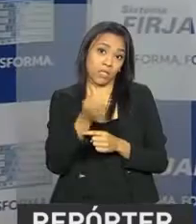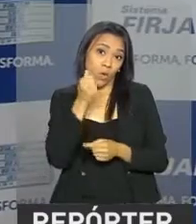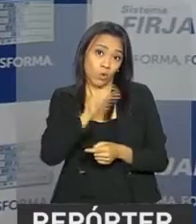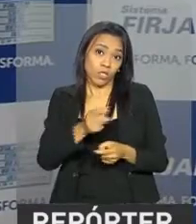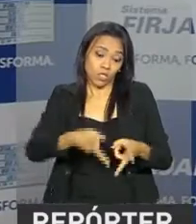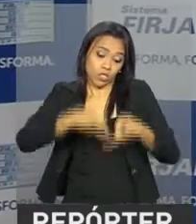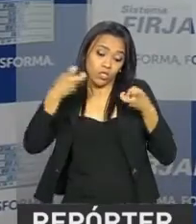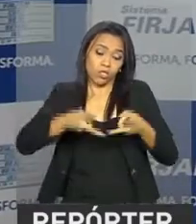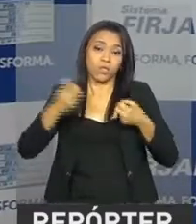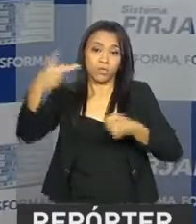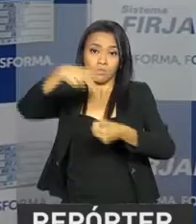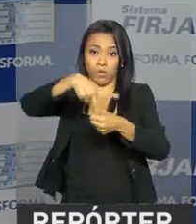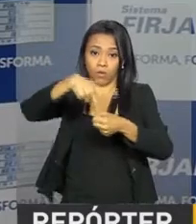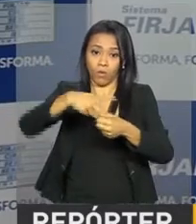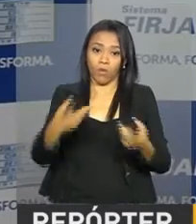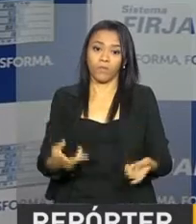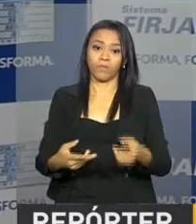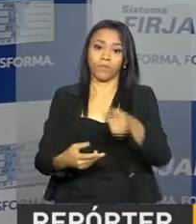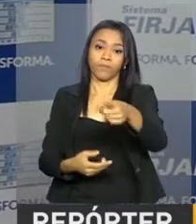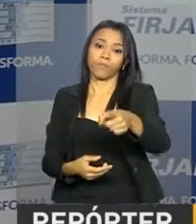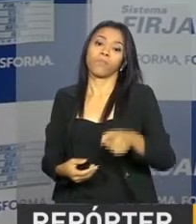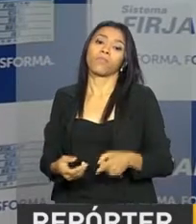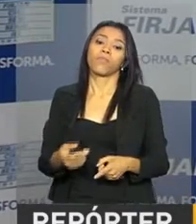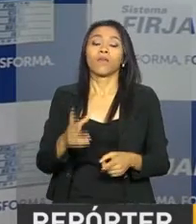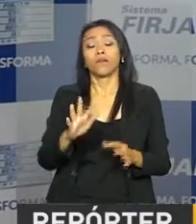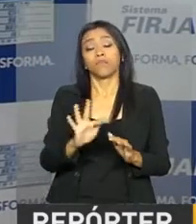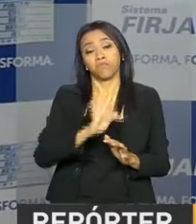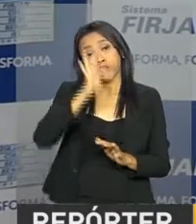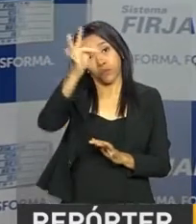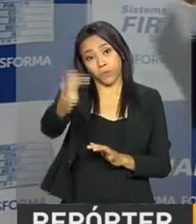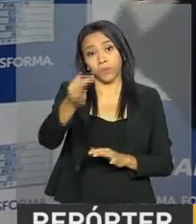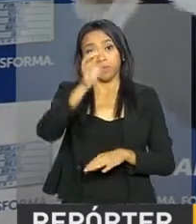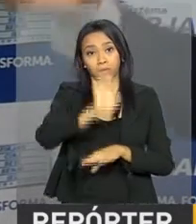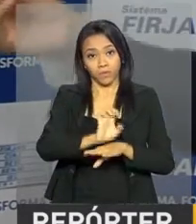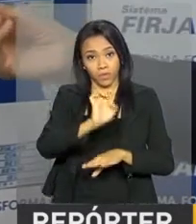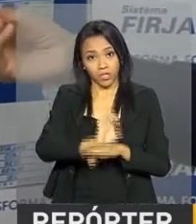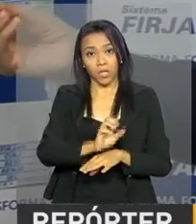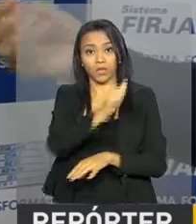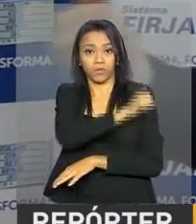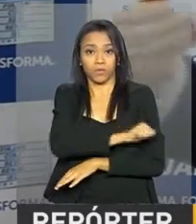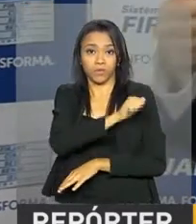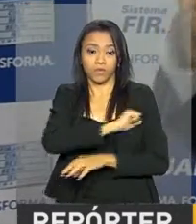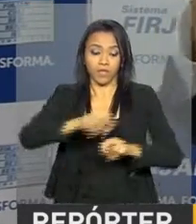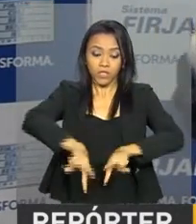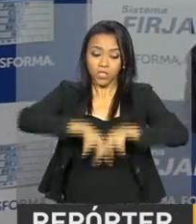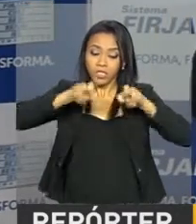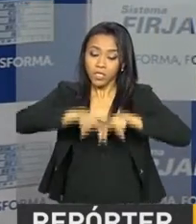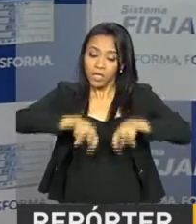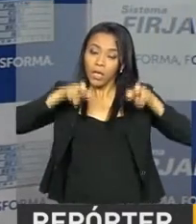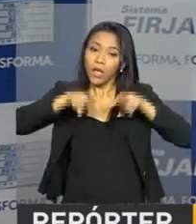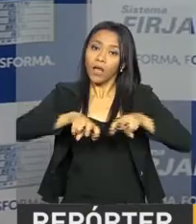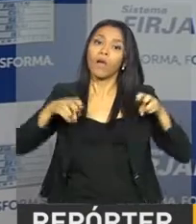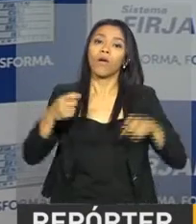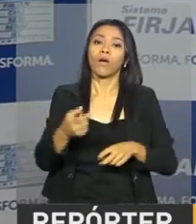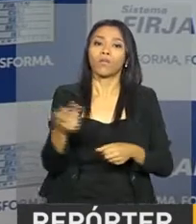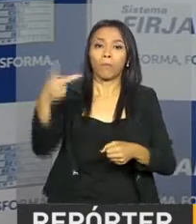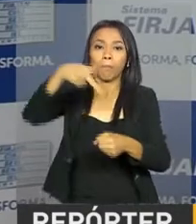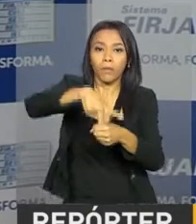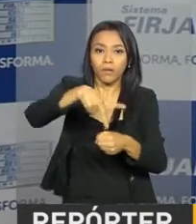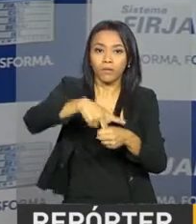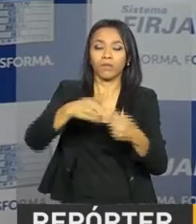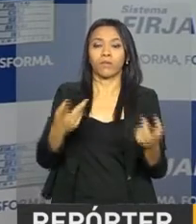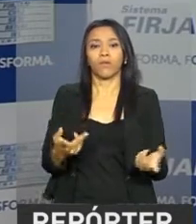petróleo. Existem ainda receitas que o estado vai ter, né, que são os chamados royalties do petróleo, isto é, participação